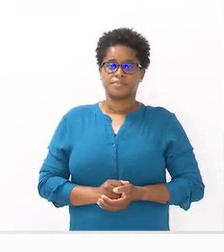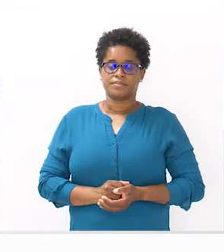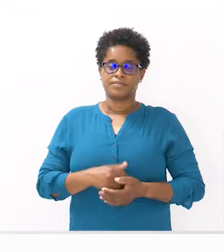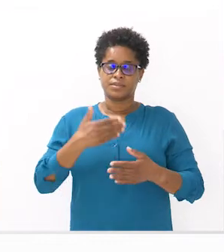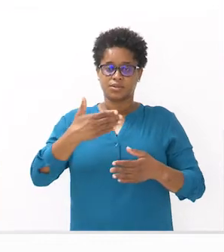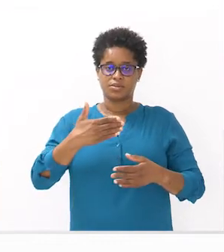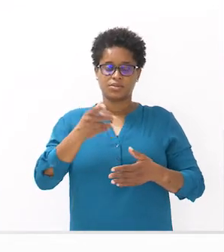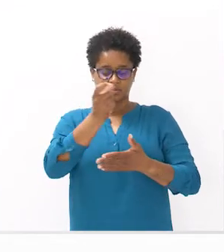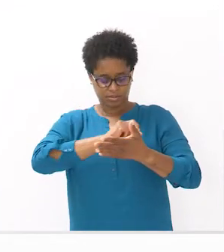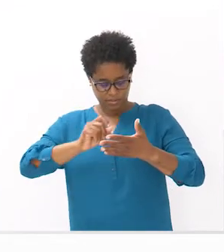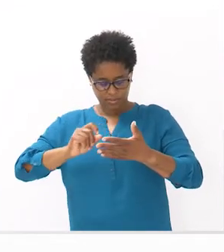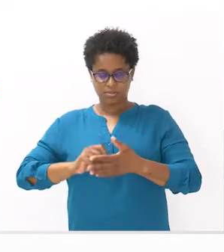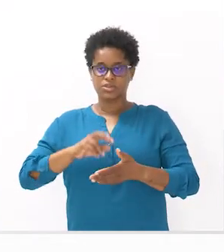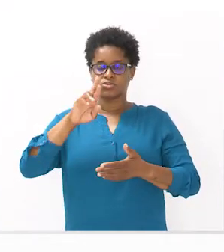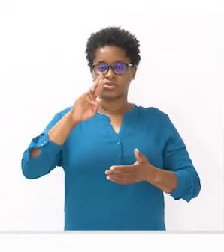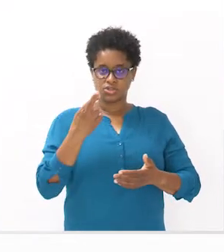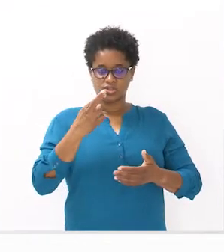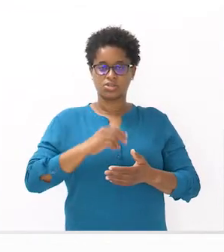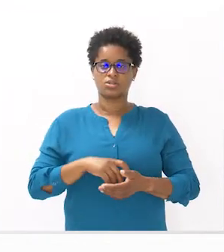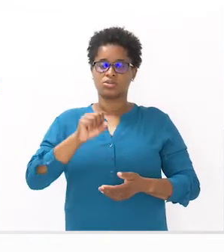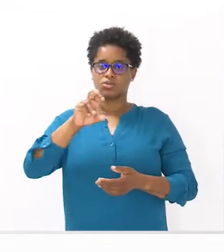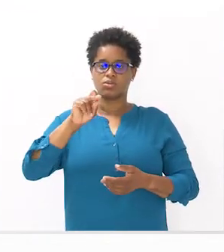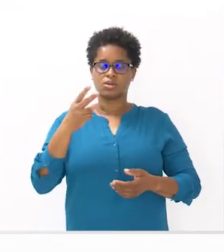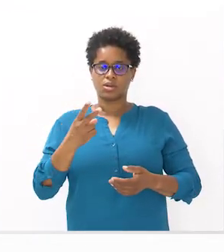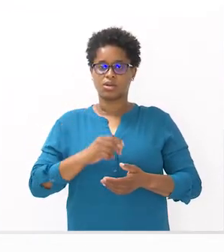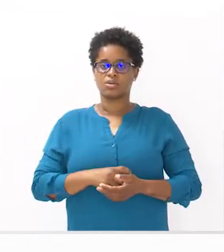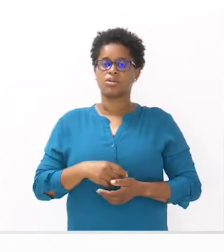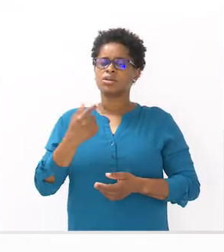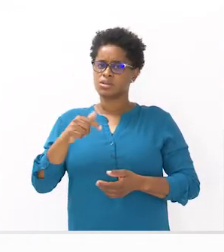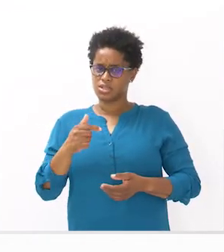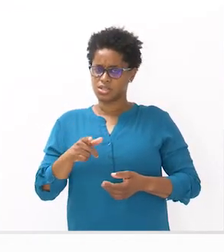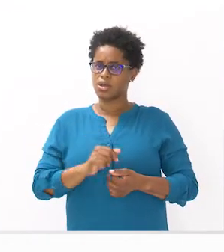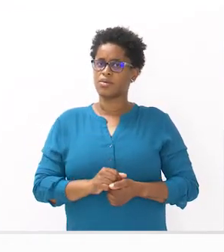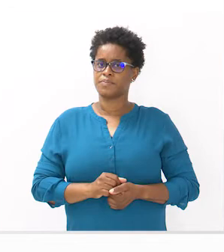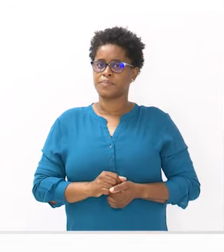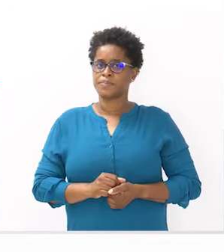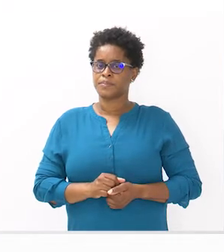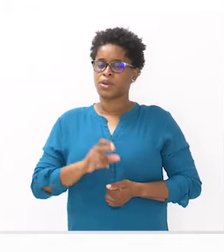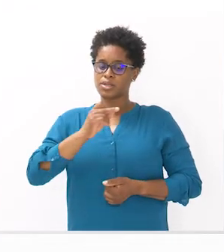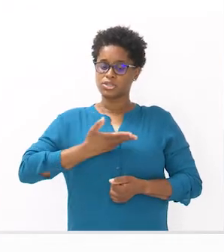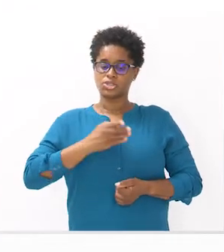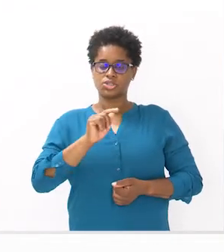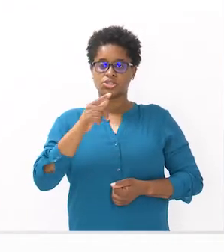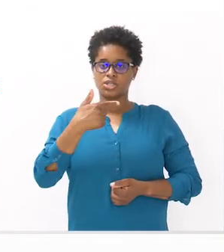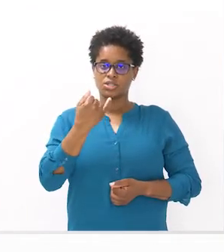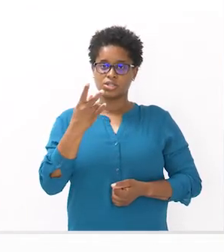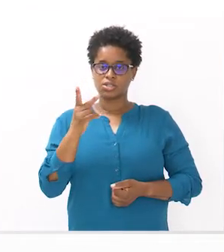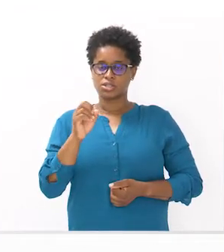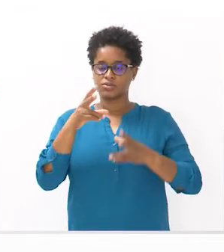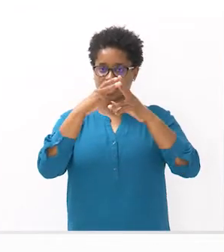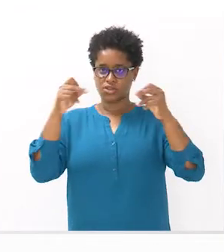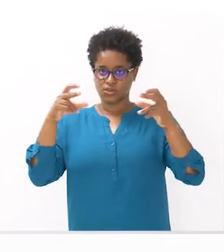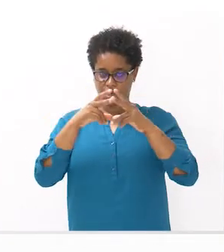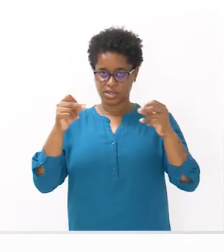1. Assinalem com X o grau em que se encontra o adjetivo nas